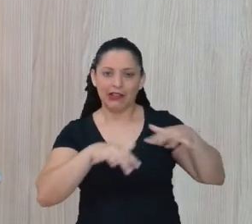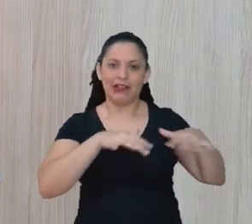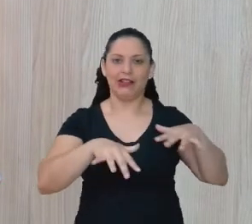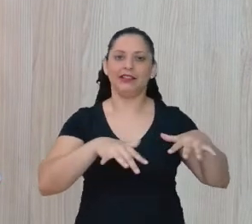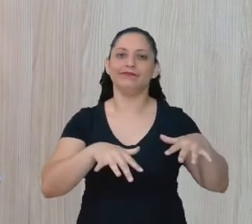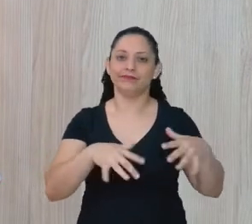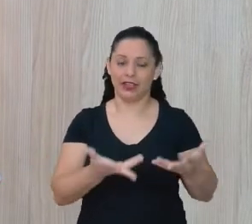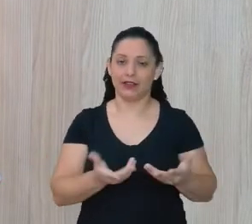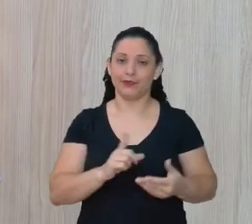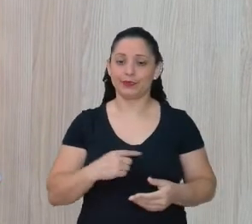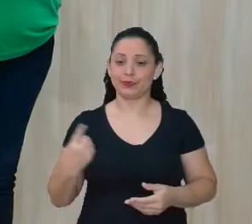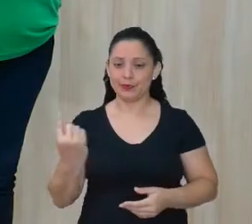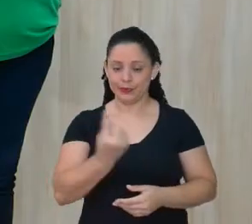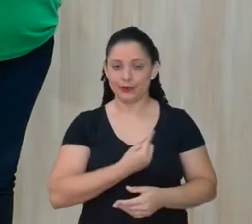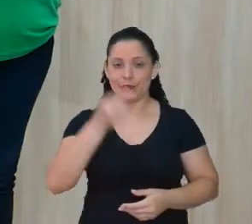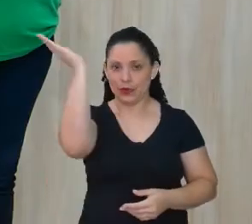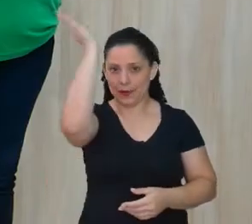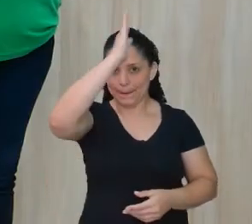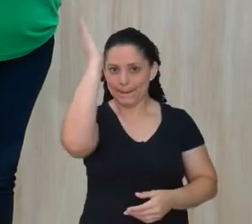cima